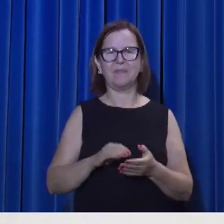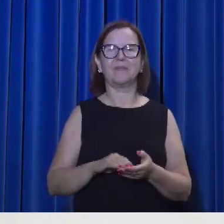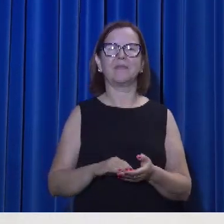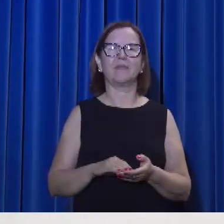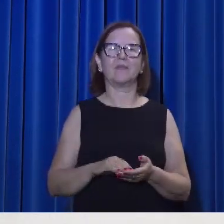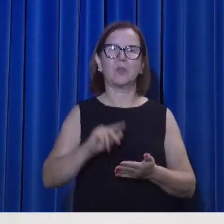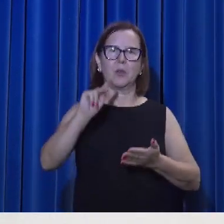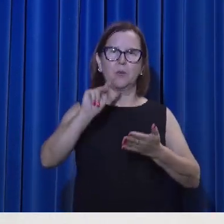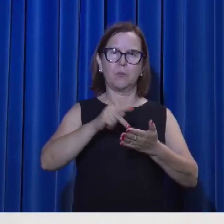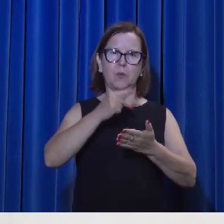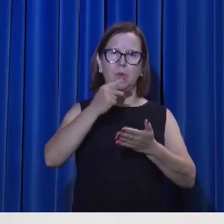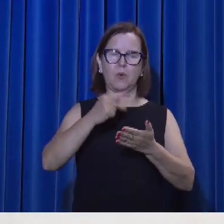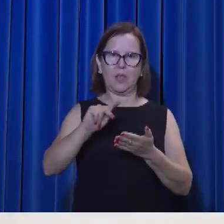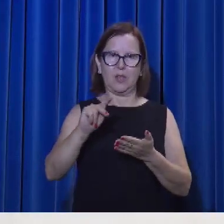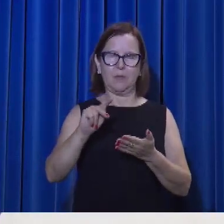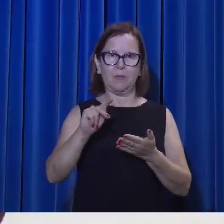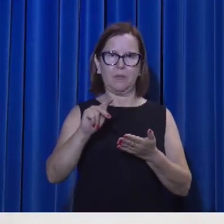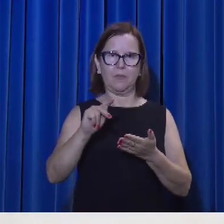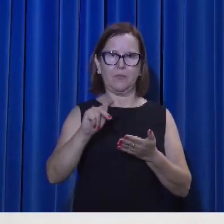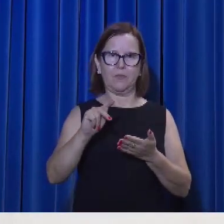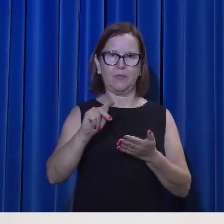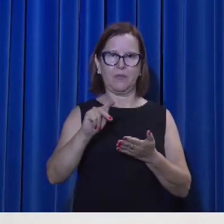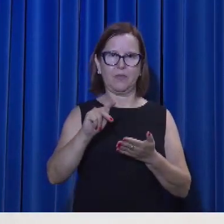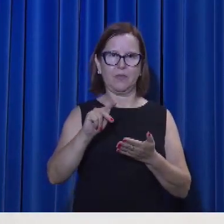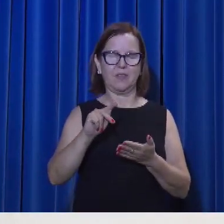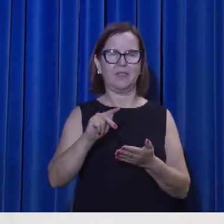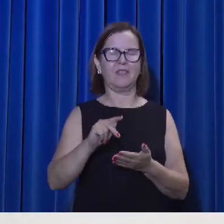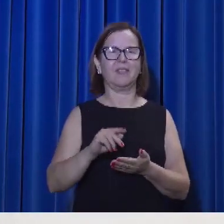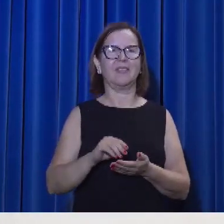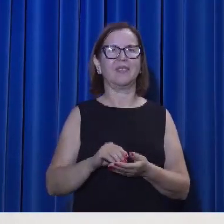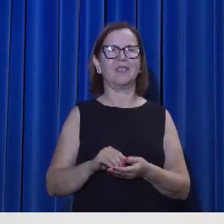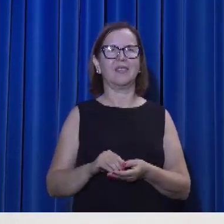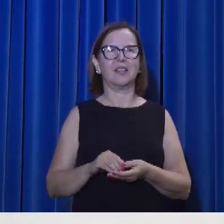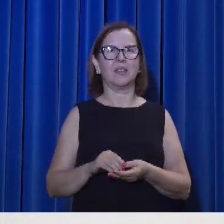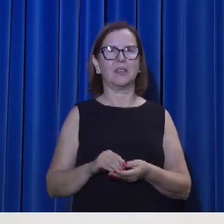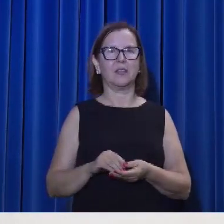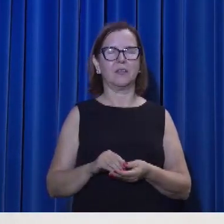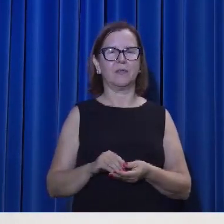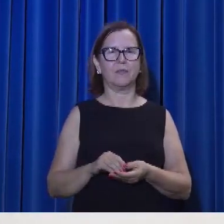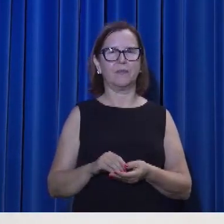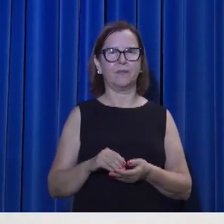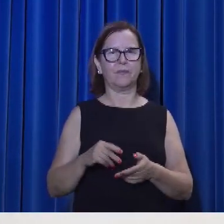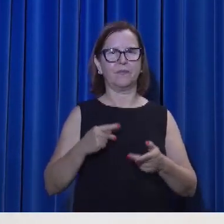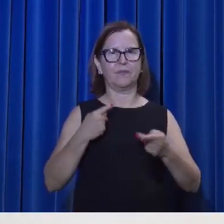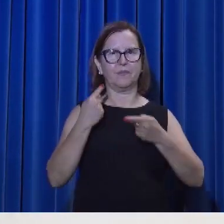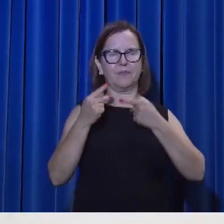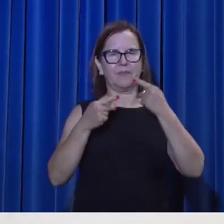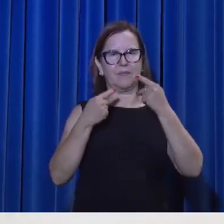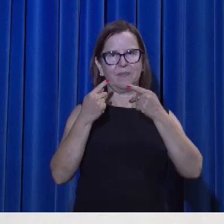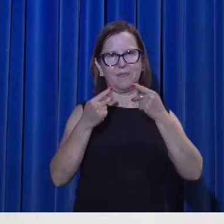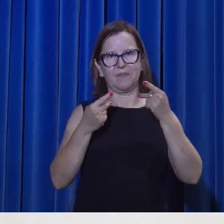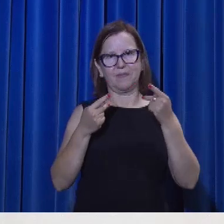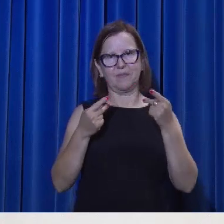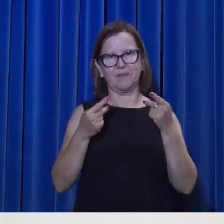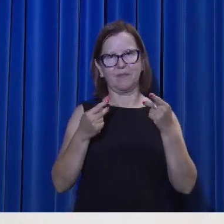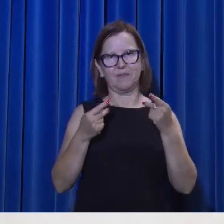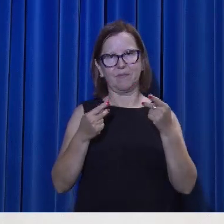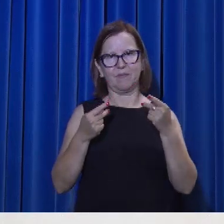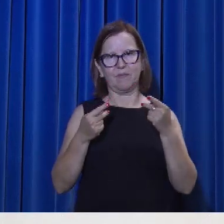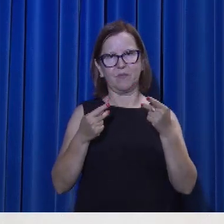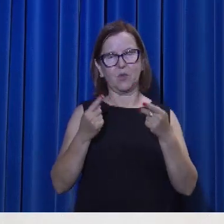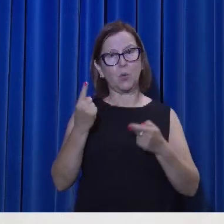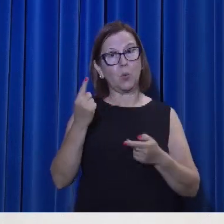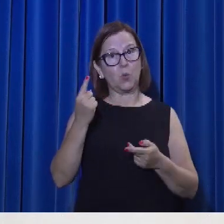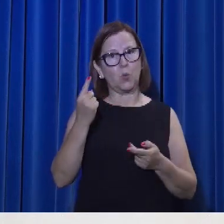É um poema que um poeta fez falando de outro poeta. Ele disse assim: Disse um poeta